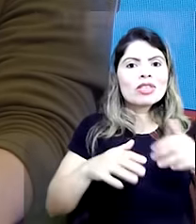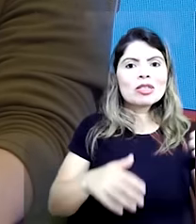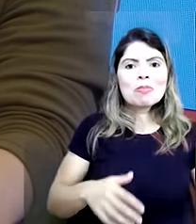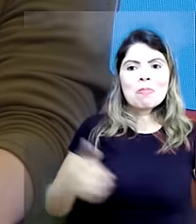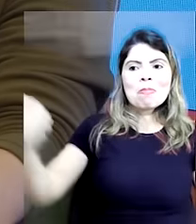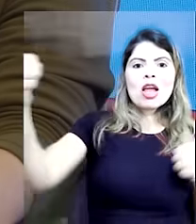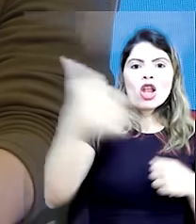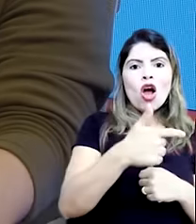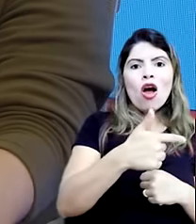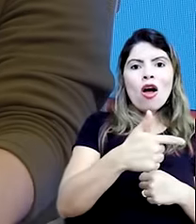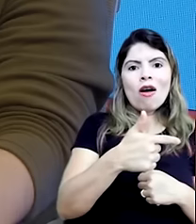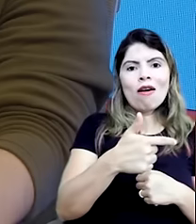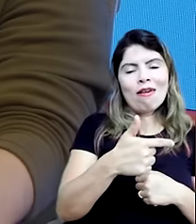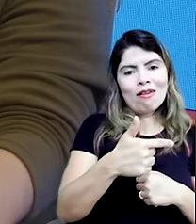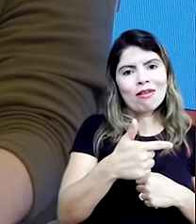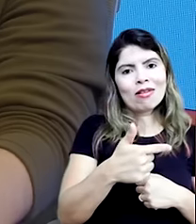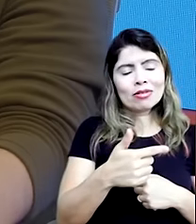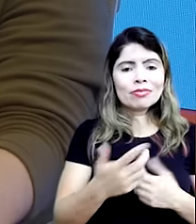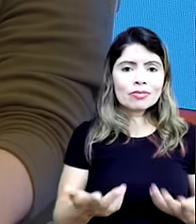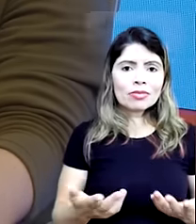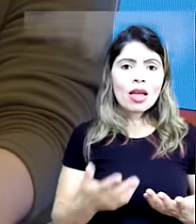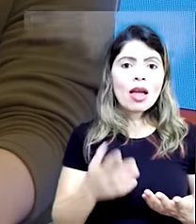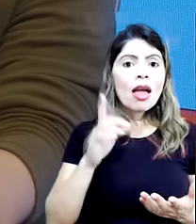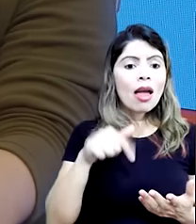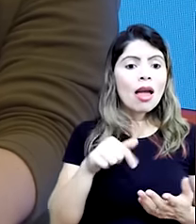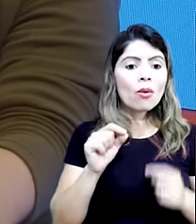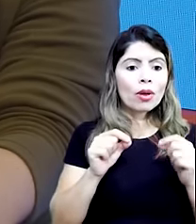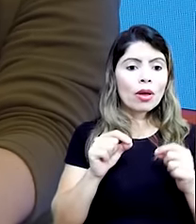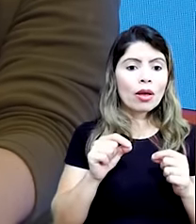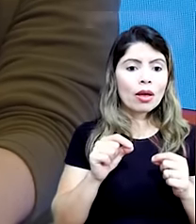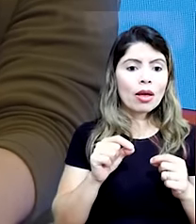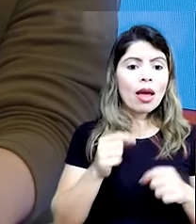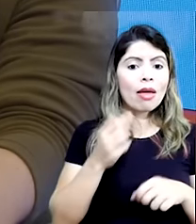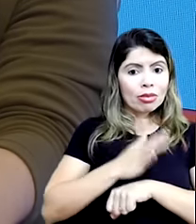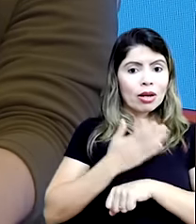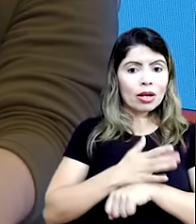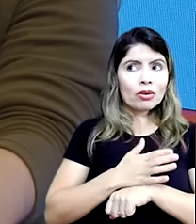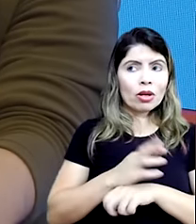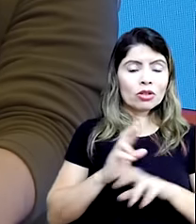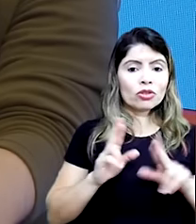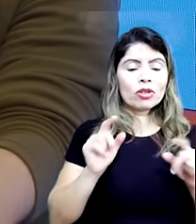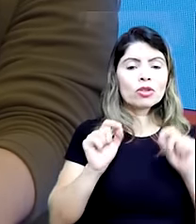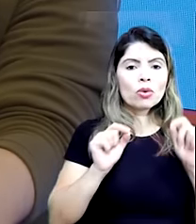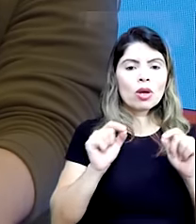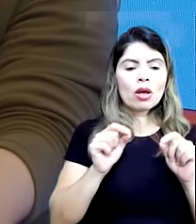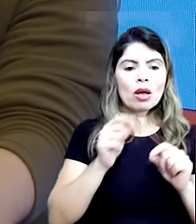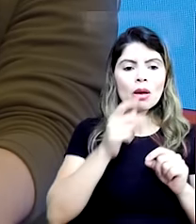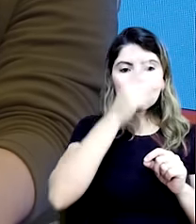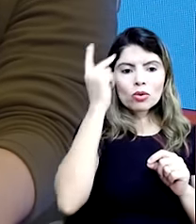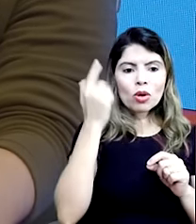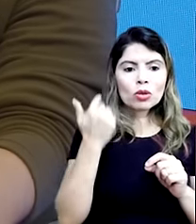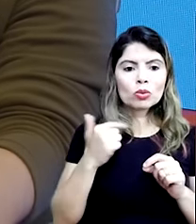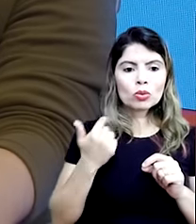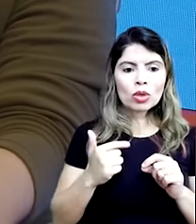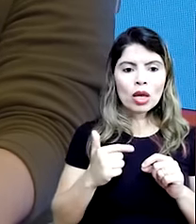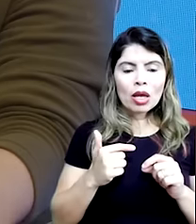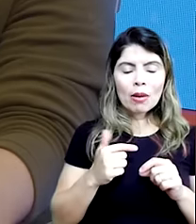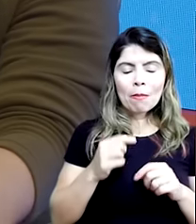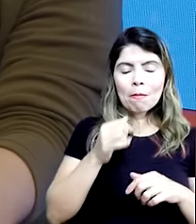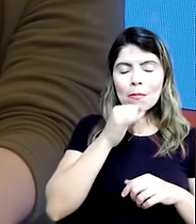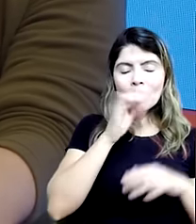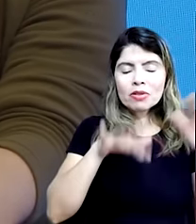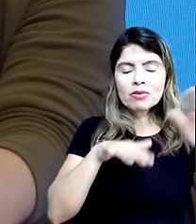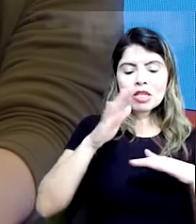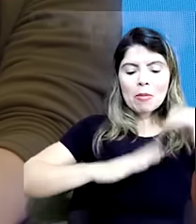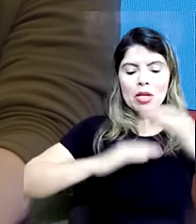maravilhosa tal nunca vou conseguir e não gente é é é treino a diferença é assim quem não tem o o o feeling quem não